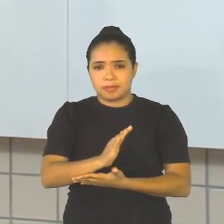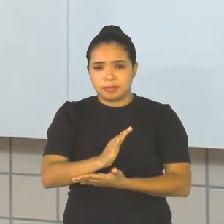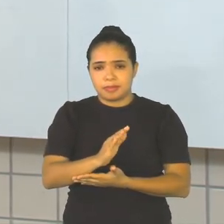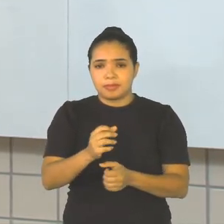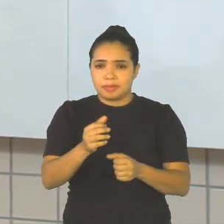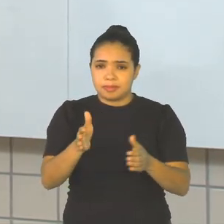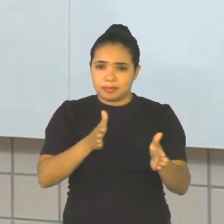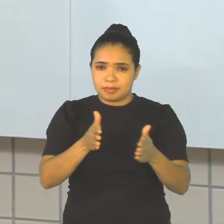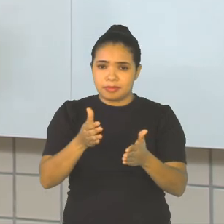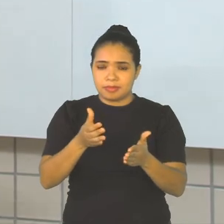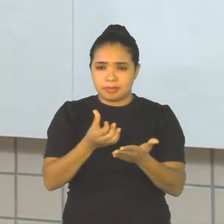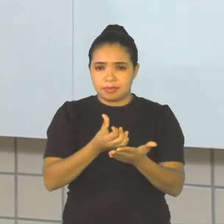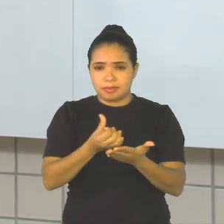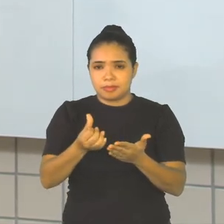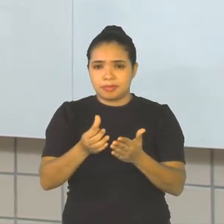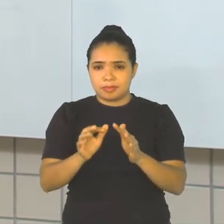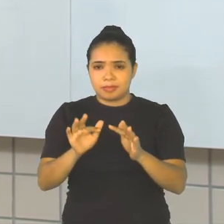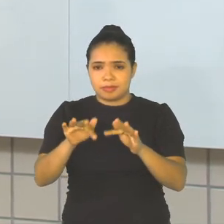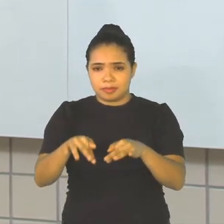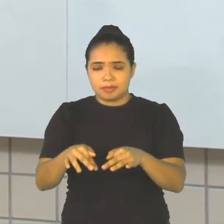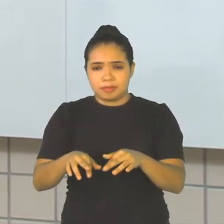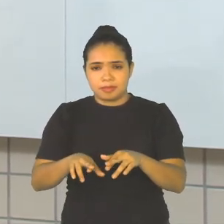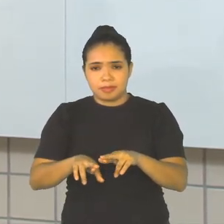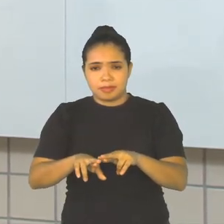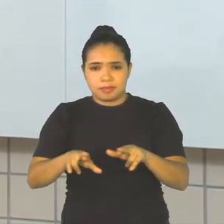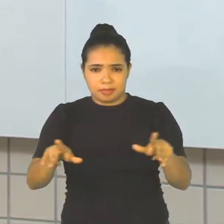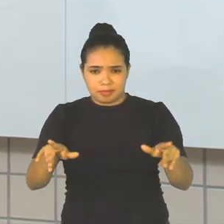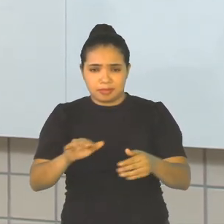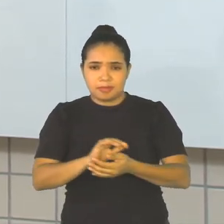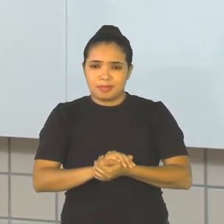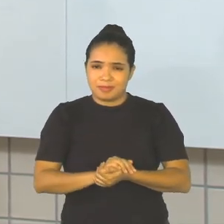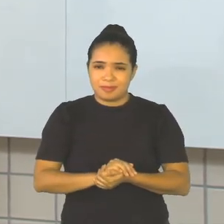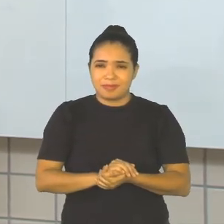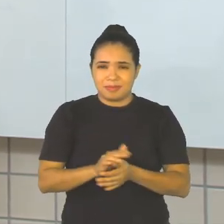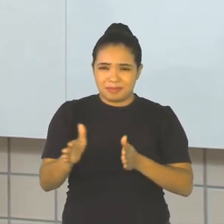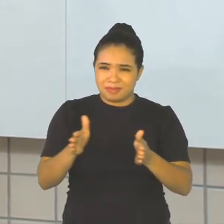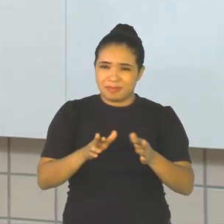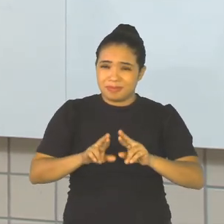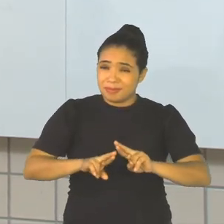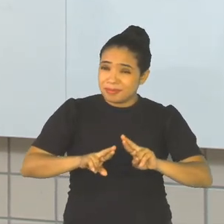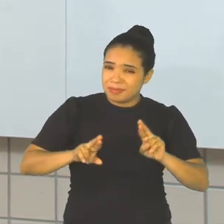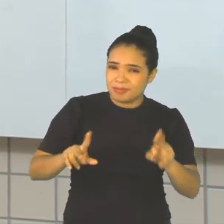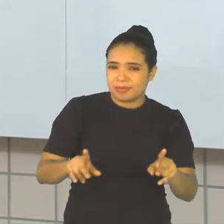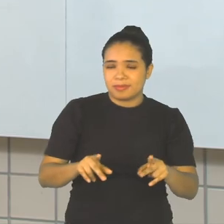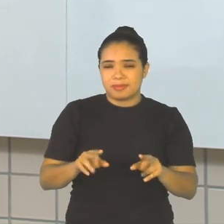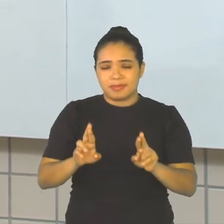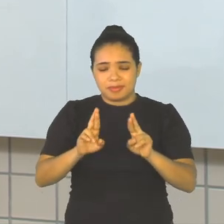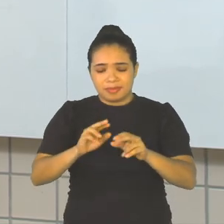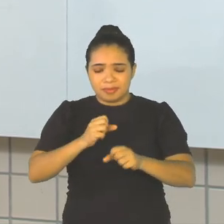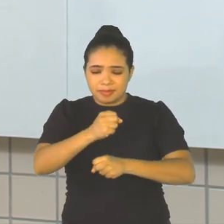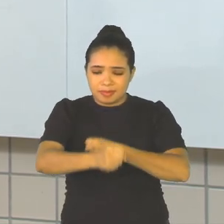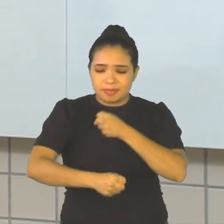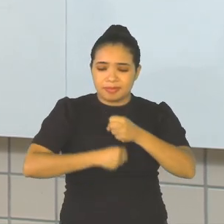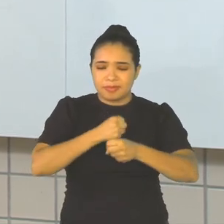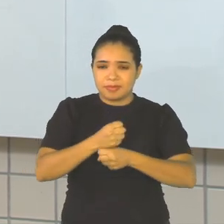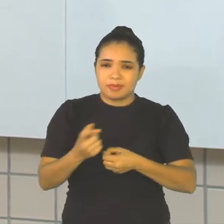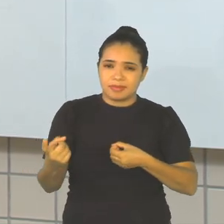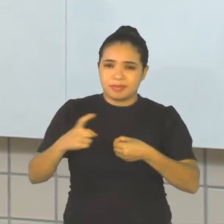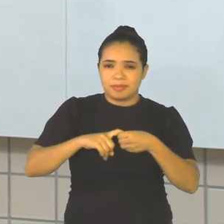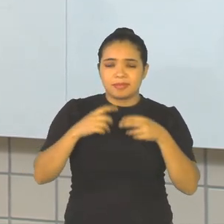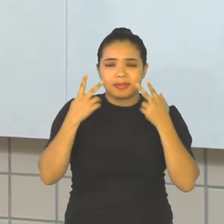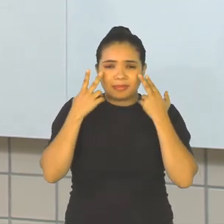letivo que está sendo totalmente diferente, né? E que a gente torce para que o ano que vem volte ao